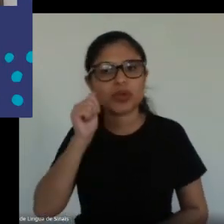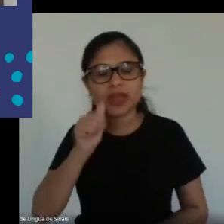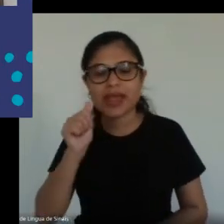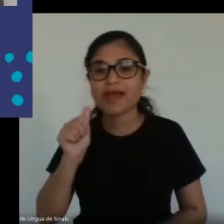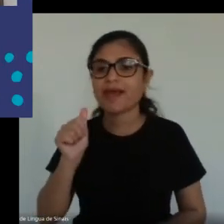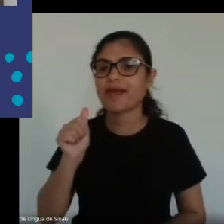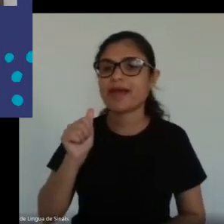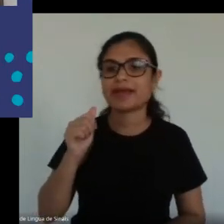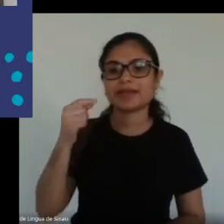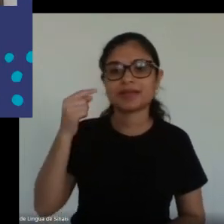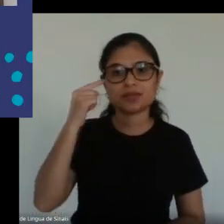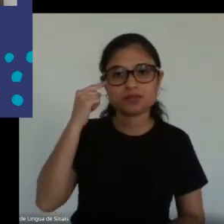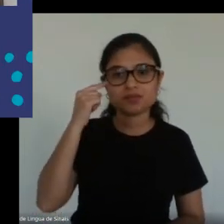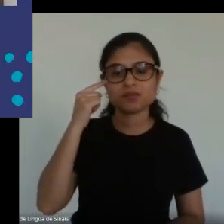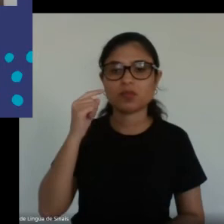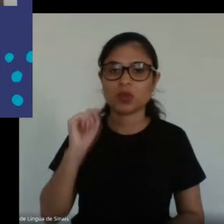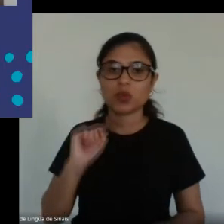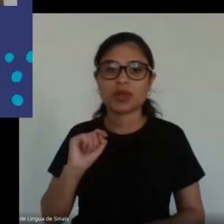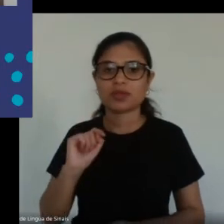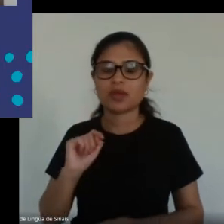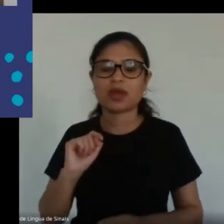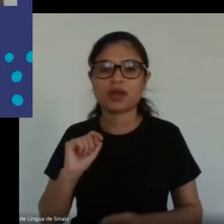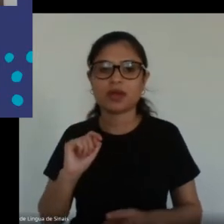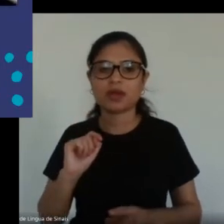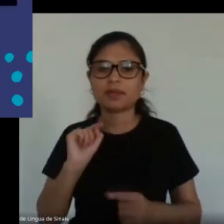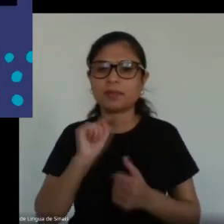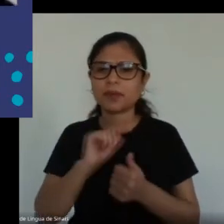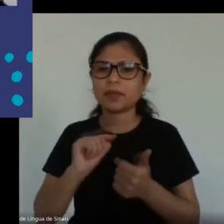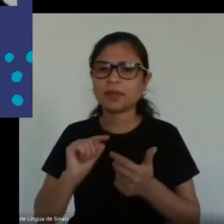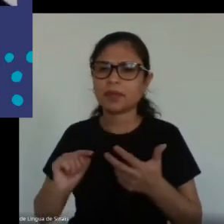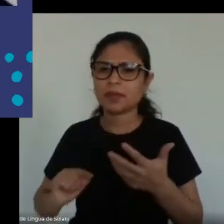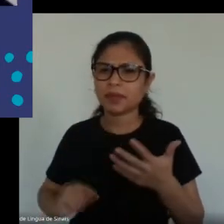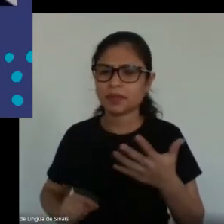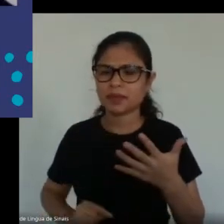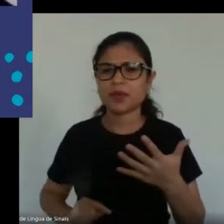orientais, né, como se não tivesse